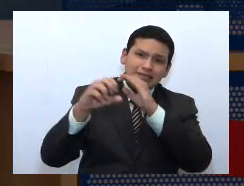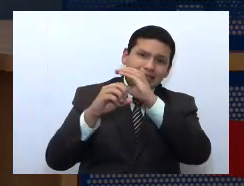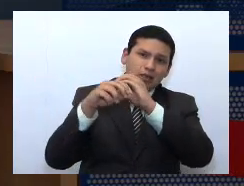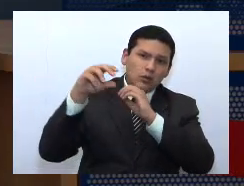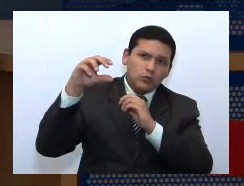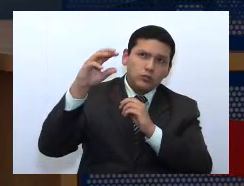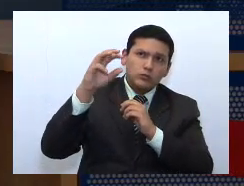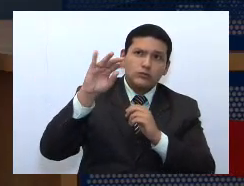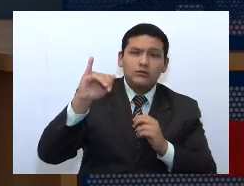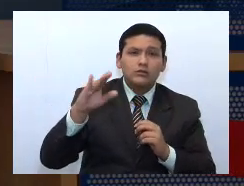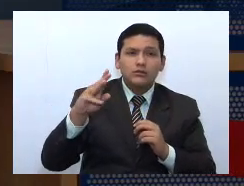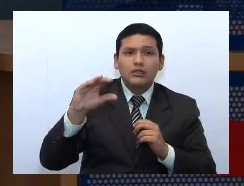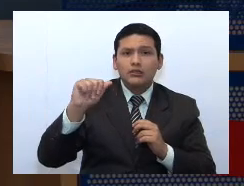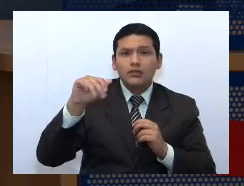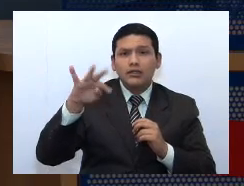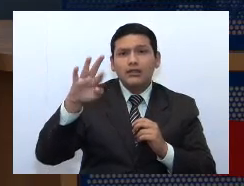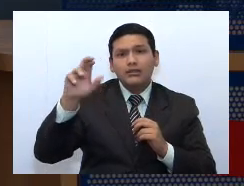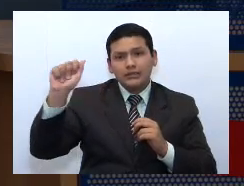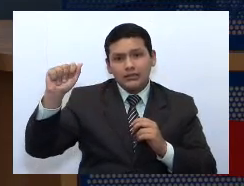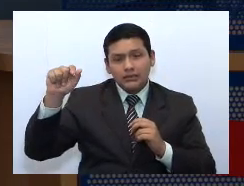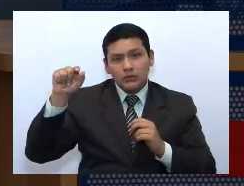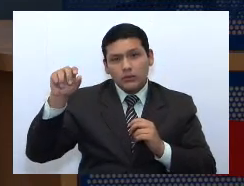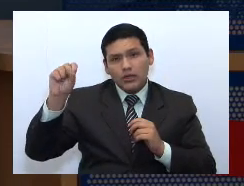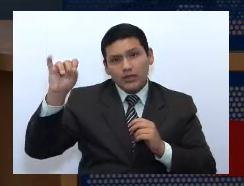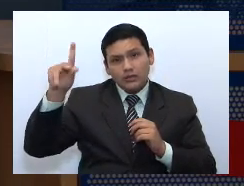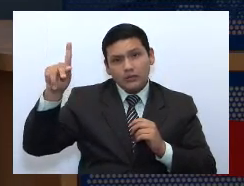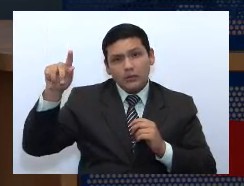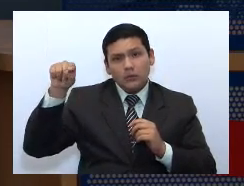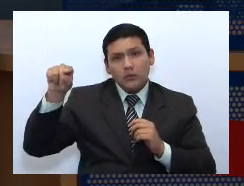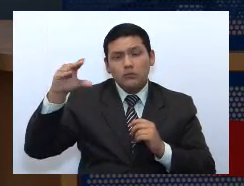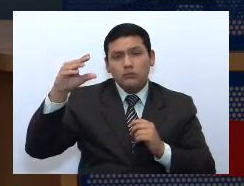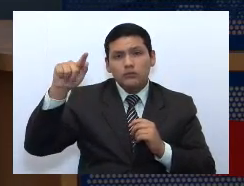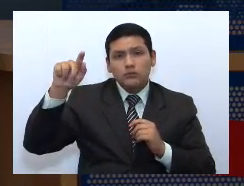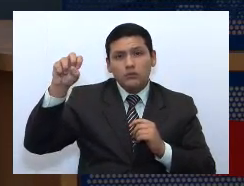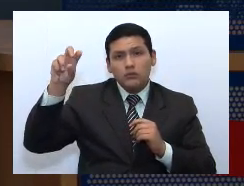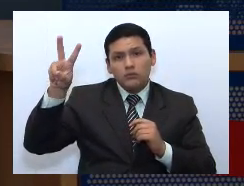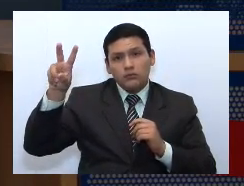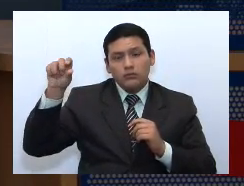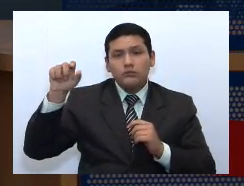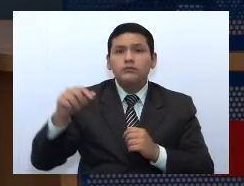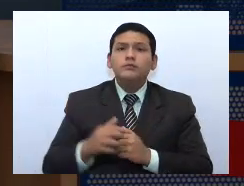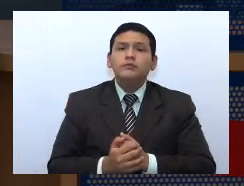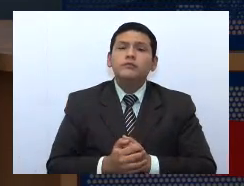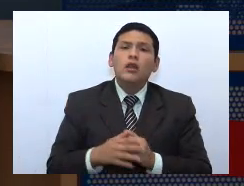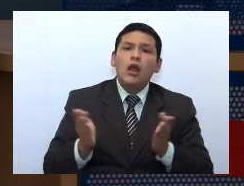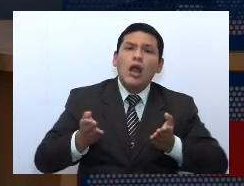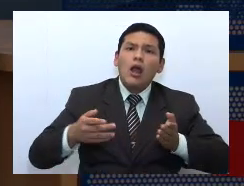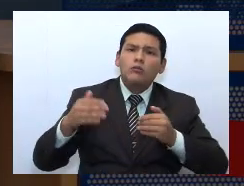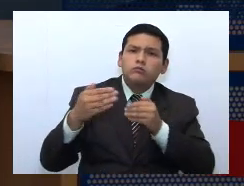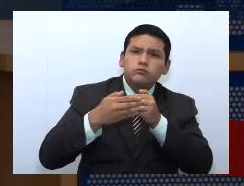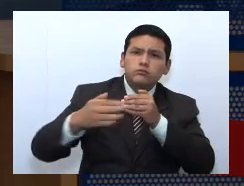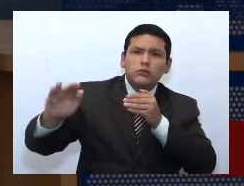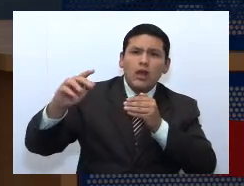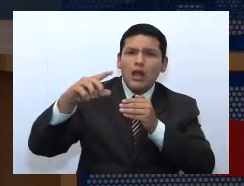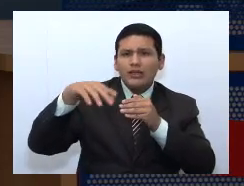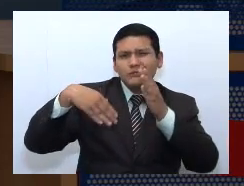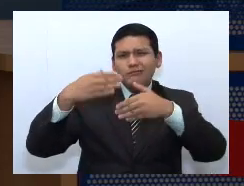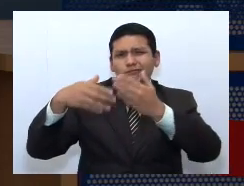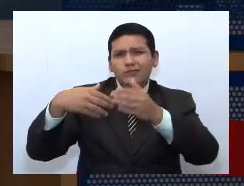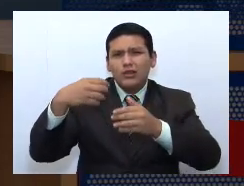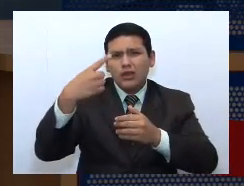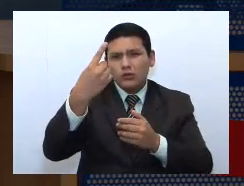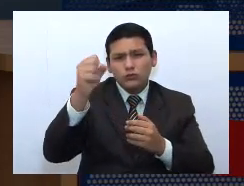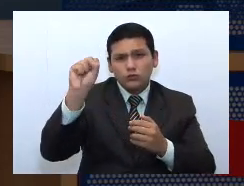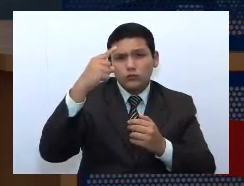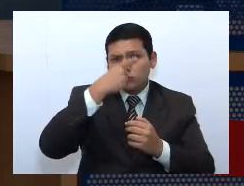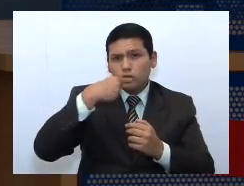camaraguarulhos.sp.gov.br. A gente convida você para ficar na nossa programação acompanhando ao vivo a transmissão da audiência pública até às 18 horas. Você tem programação